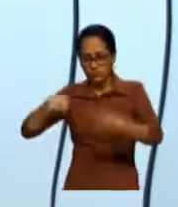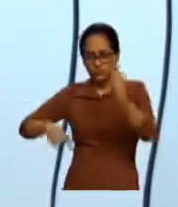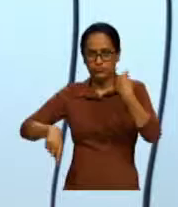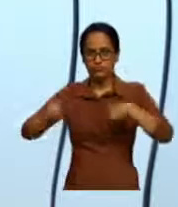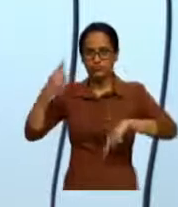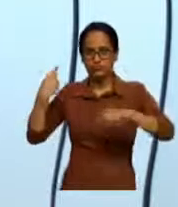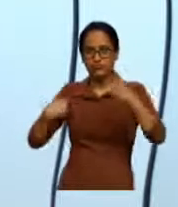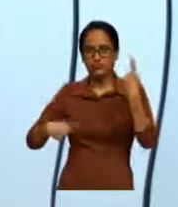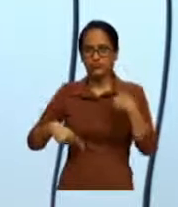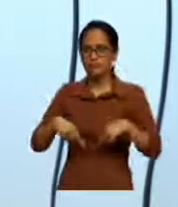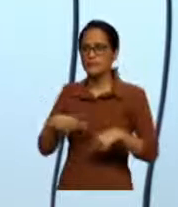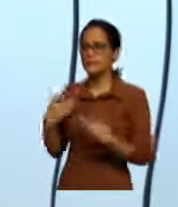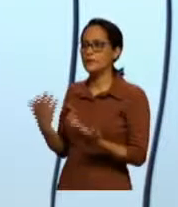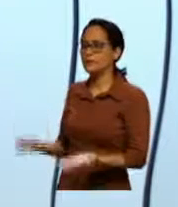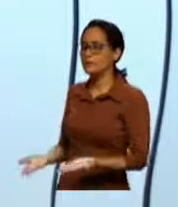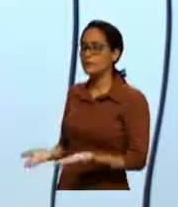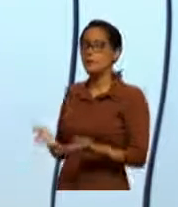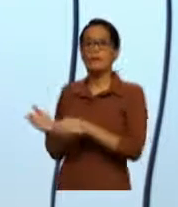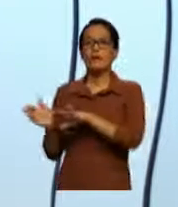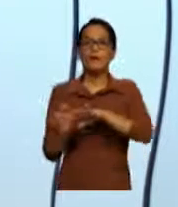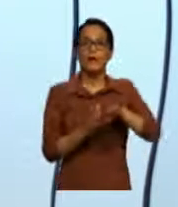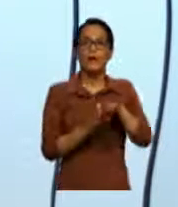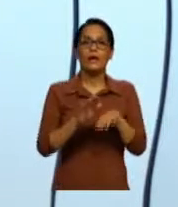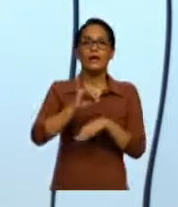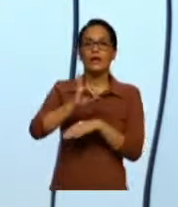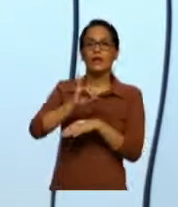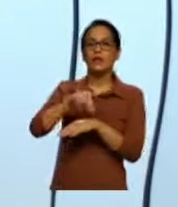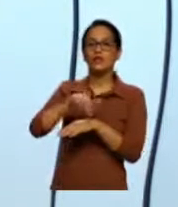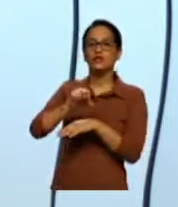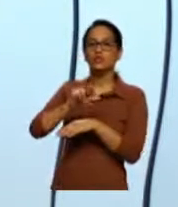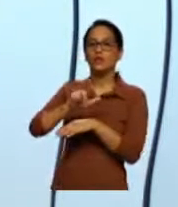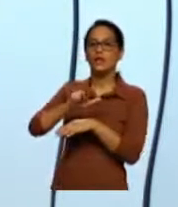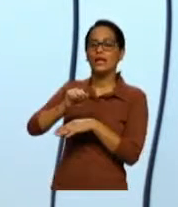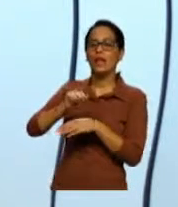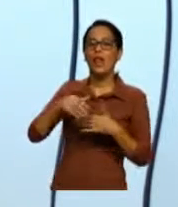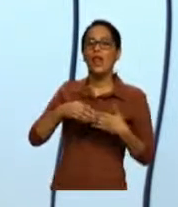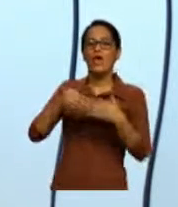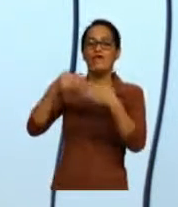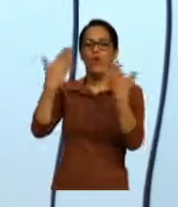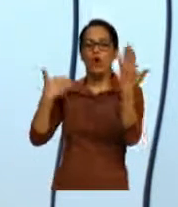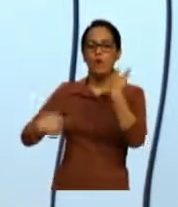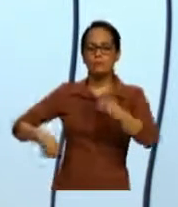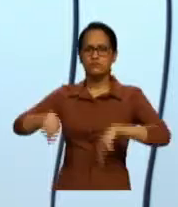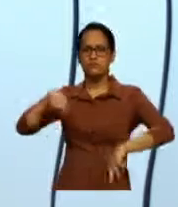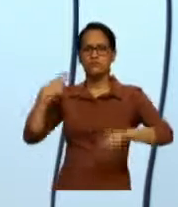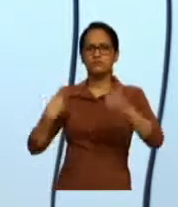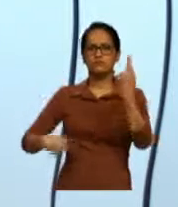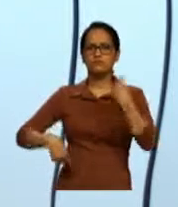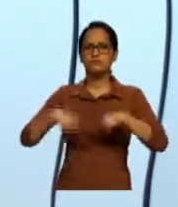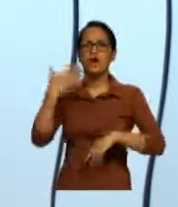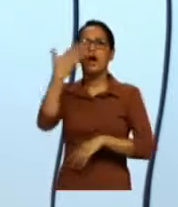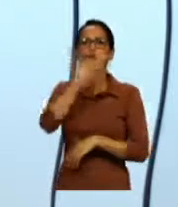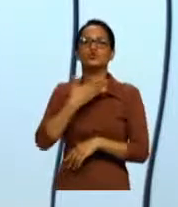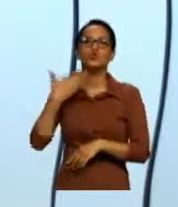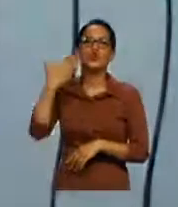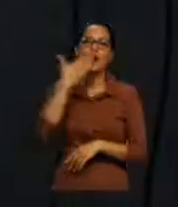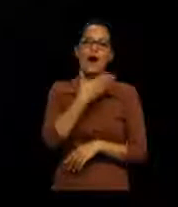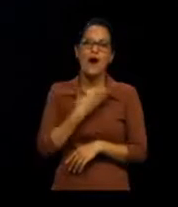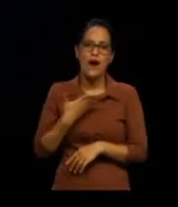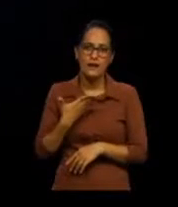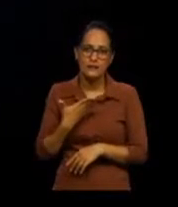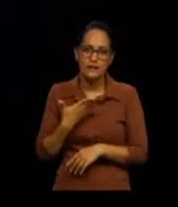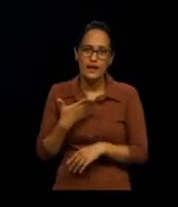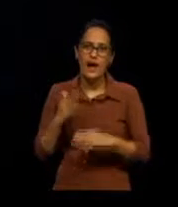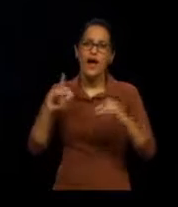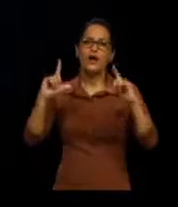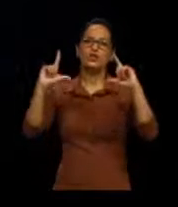isso, então, a insulina transportou toda a glicose. Nível de glicose cai. Quando o nível